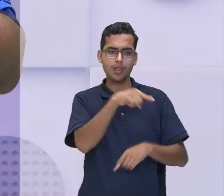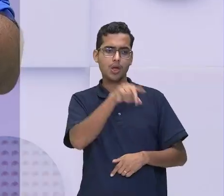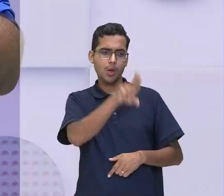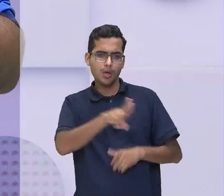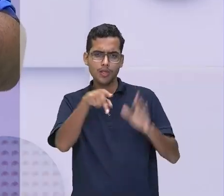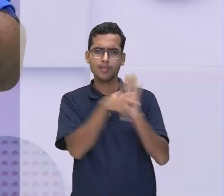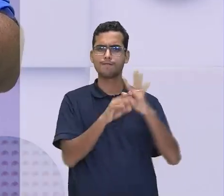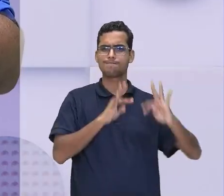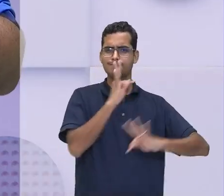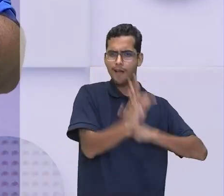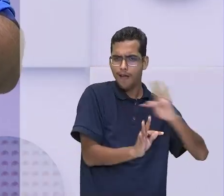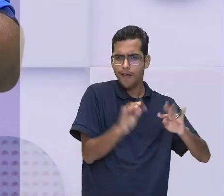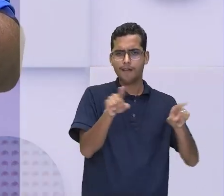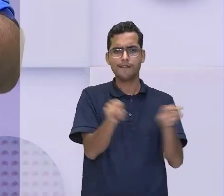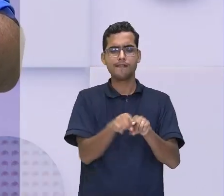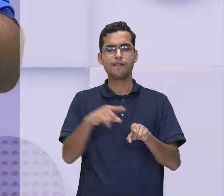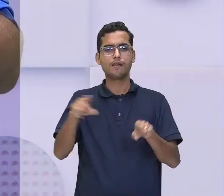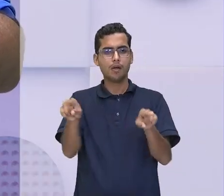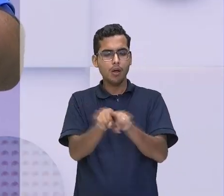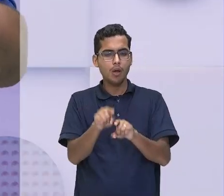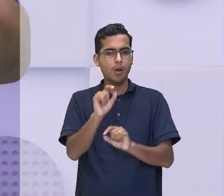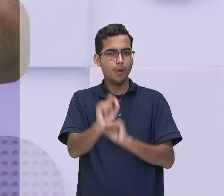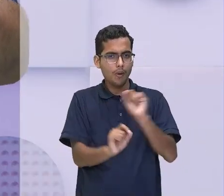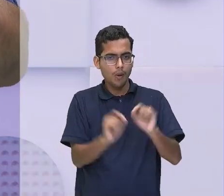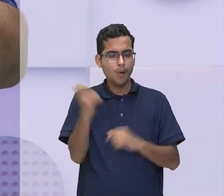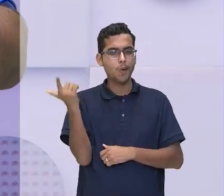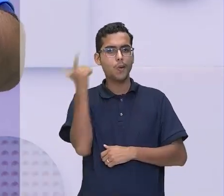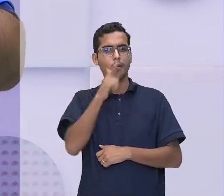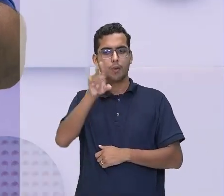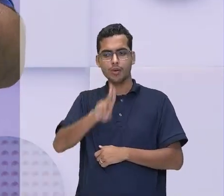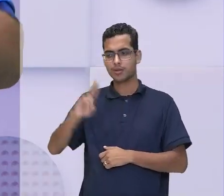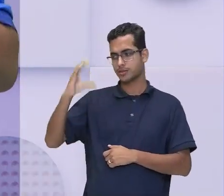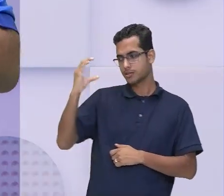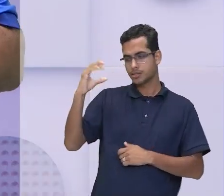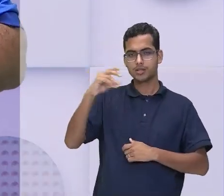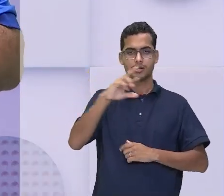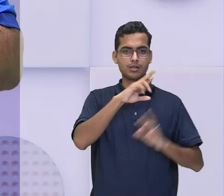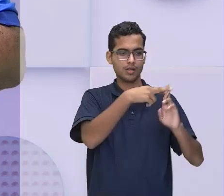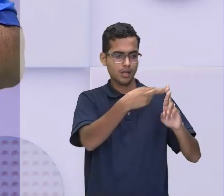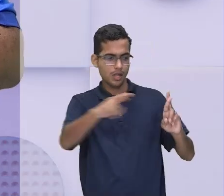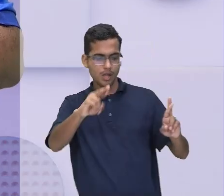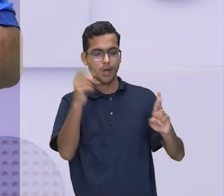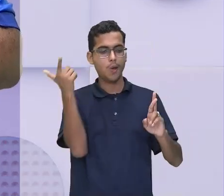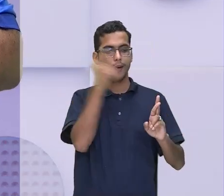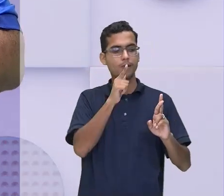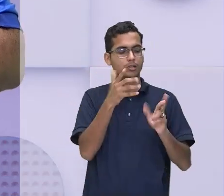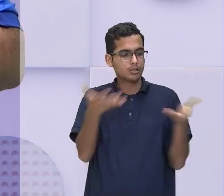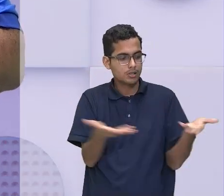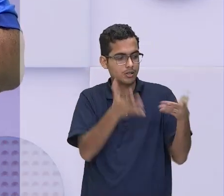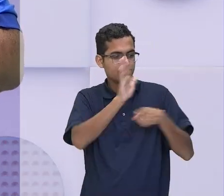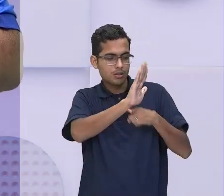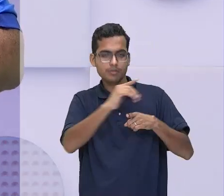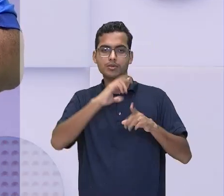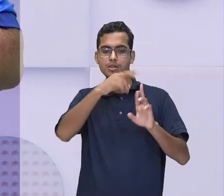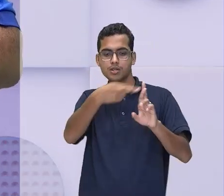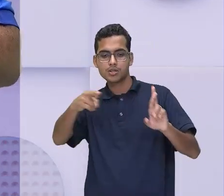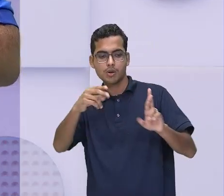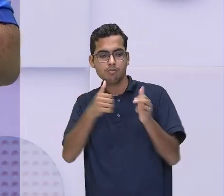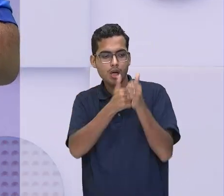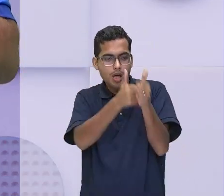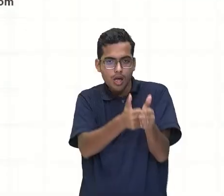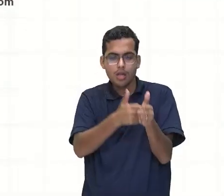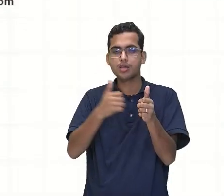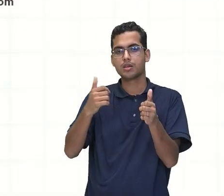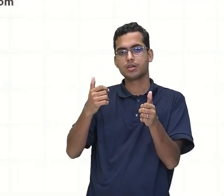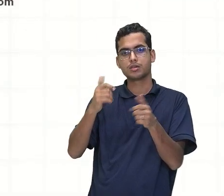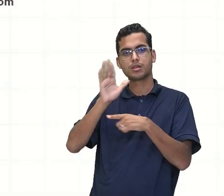dimensão da ciência, da saúde, mas também a partir da religião dão um sentido a mais para a pessoa enfrentar aquela situação complicada, né? E